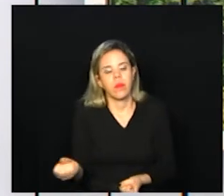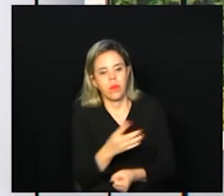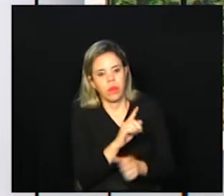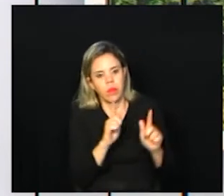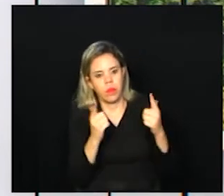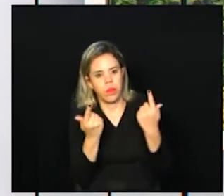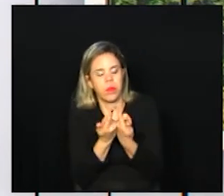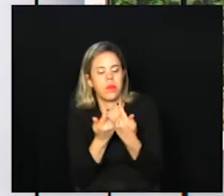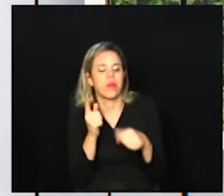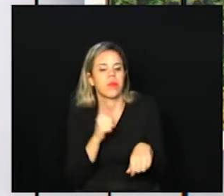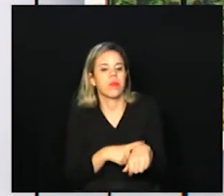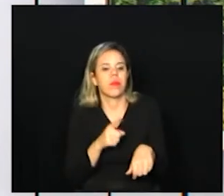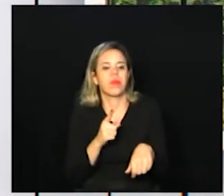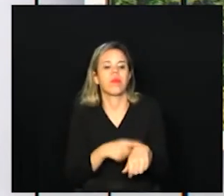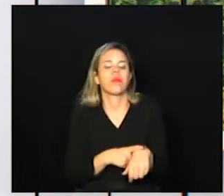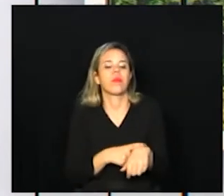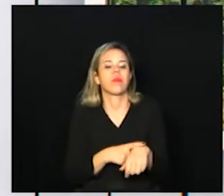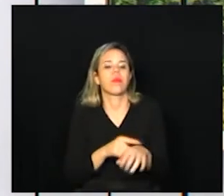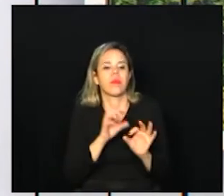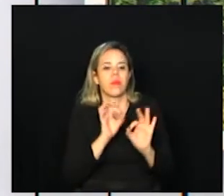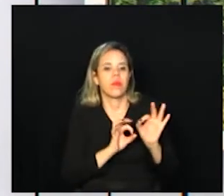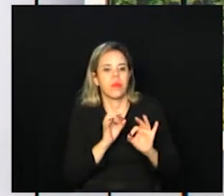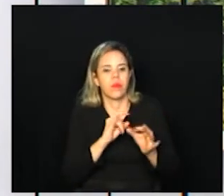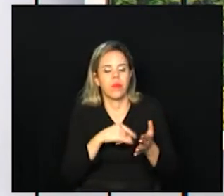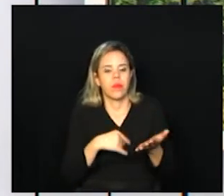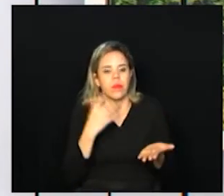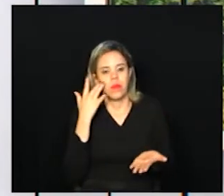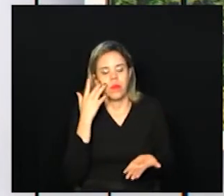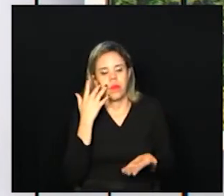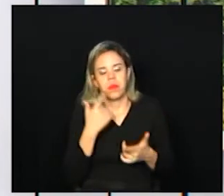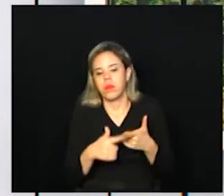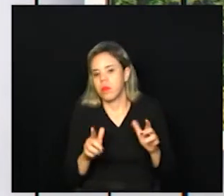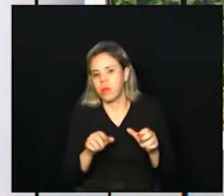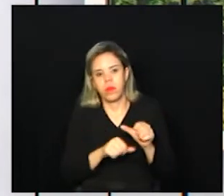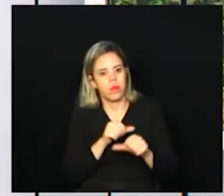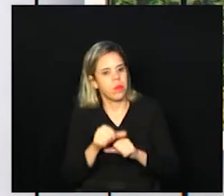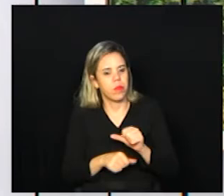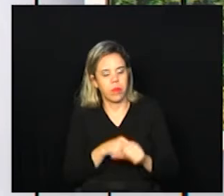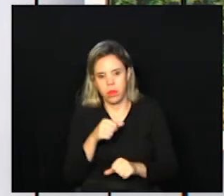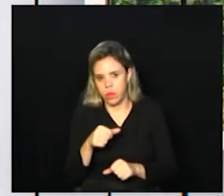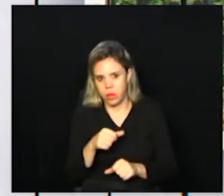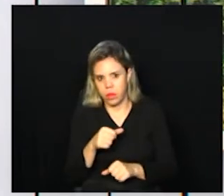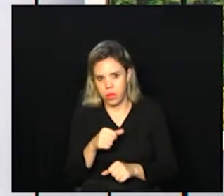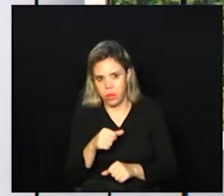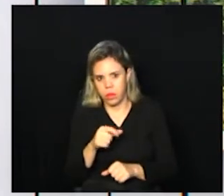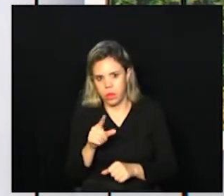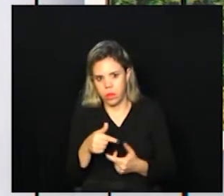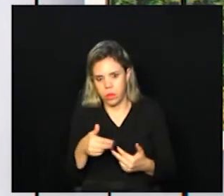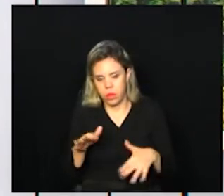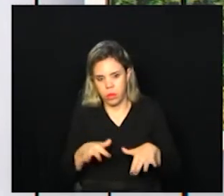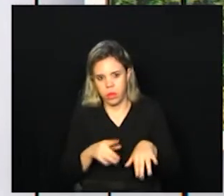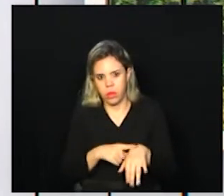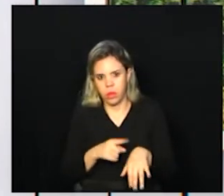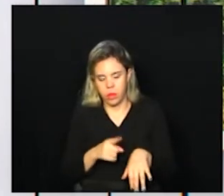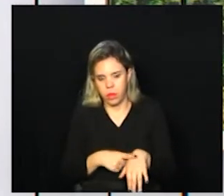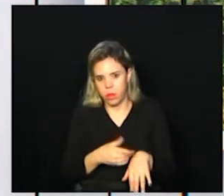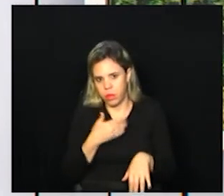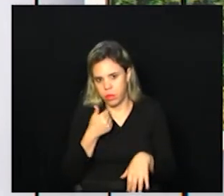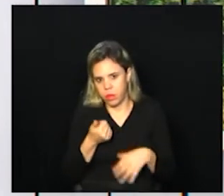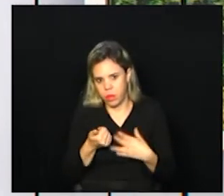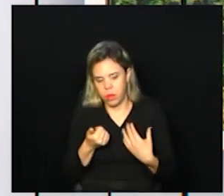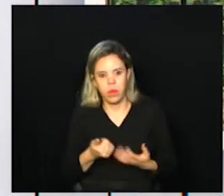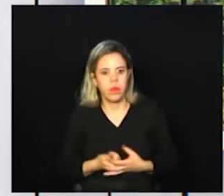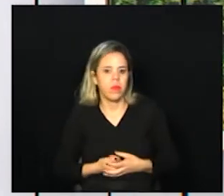no momento de formulação. Acho que não tem problema mudar, acho que a mudança em alguns momentos pode ser para melhor,